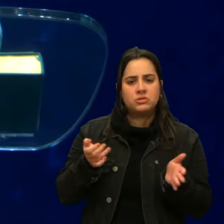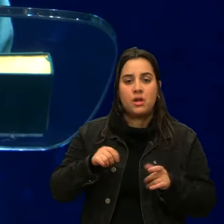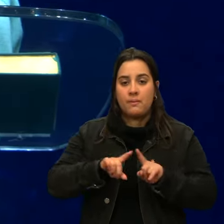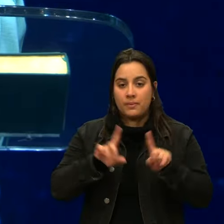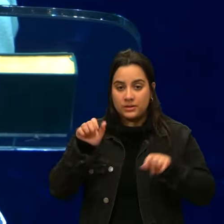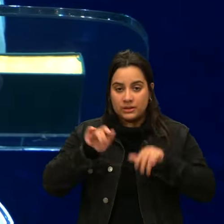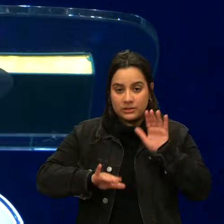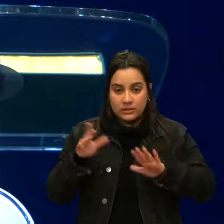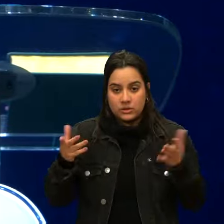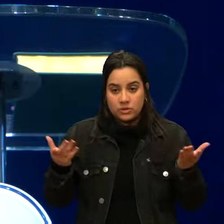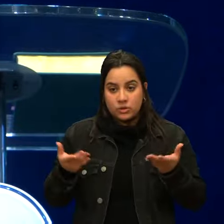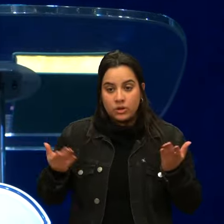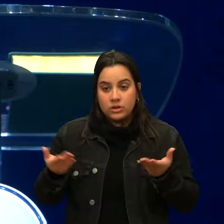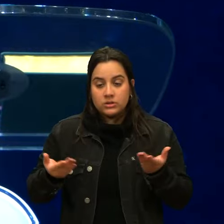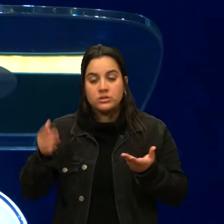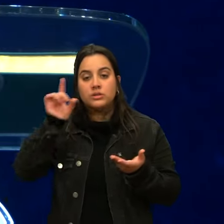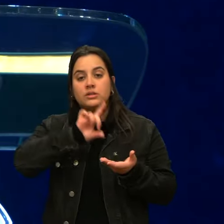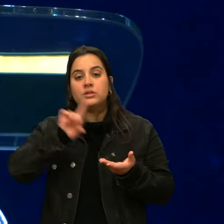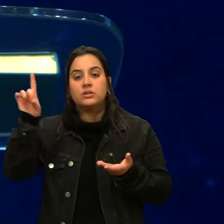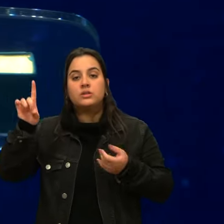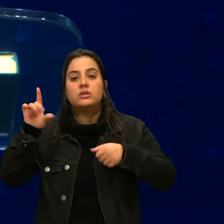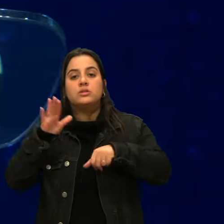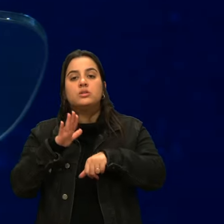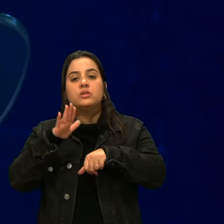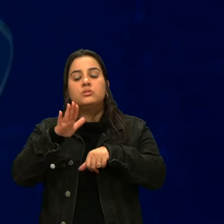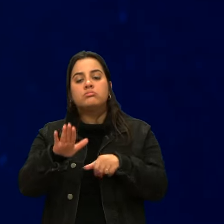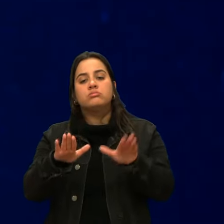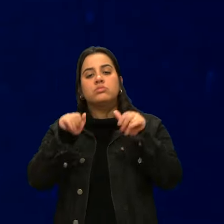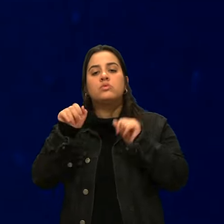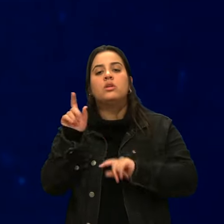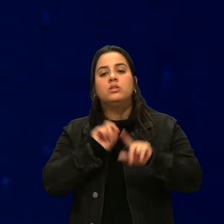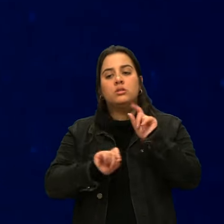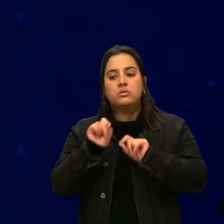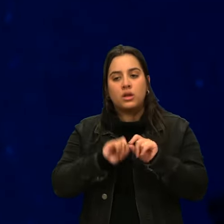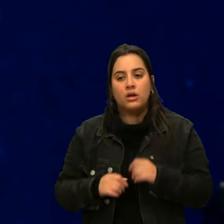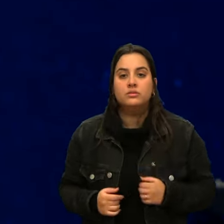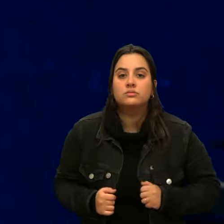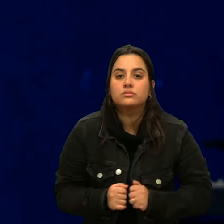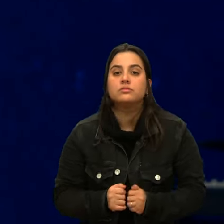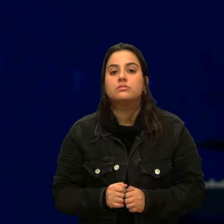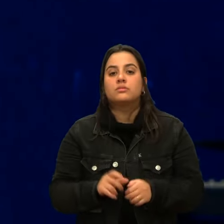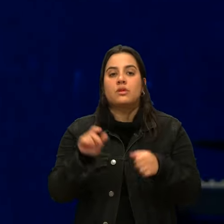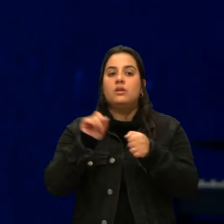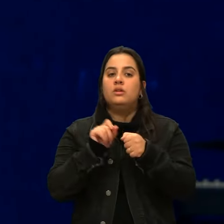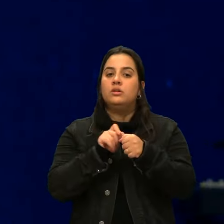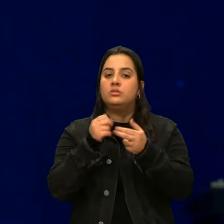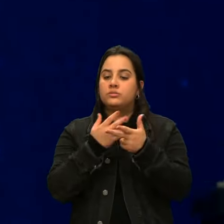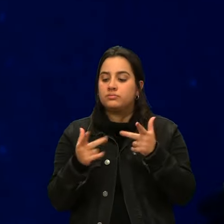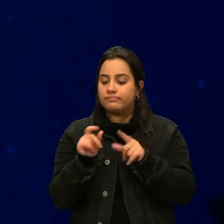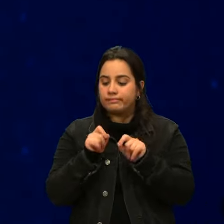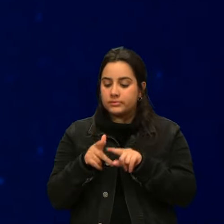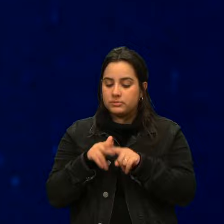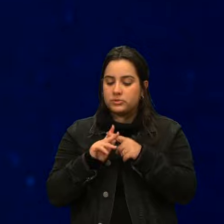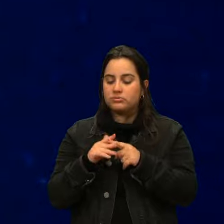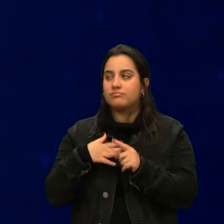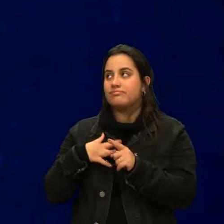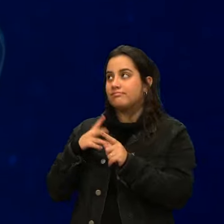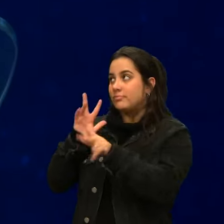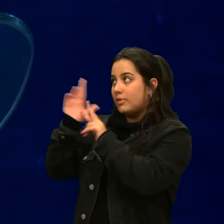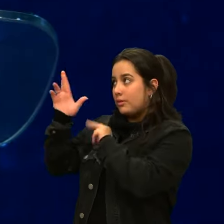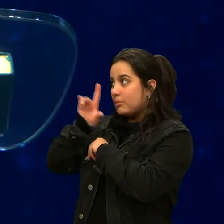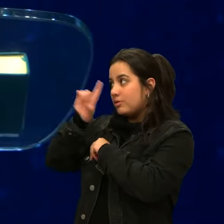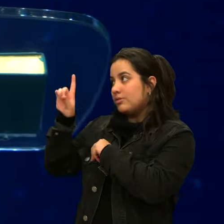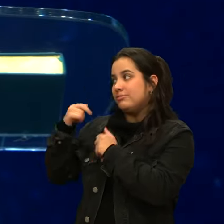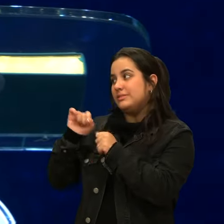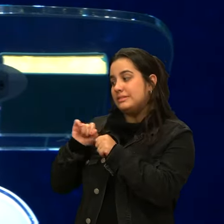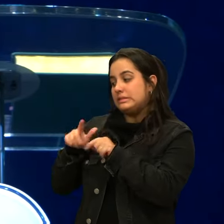te convidando a olhar para o relacionamento que você tem com Ele e fazer algumas manutenções. Talvez hoje Deus